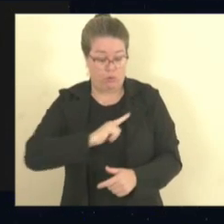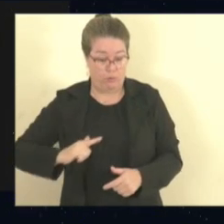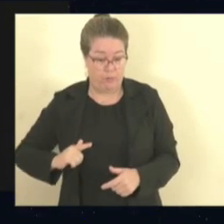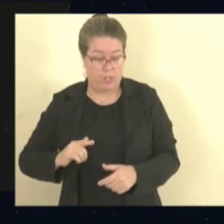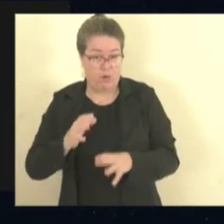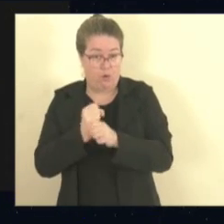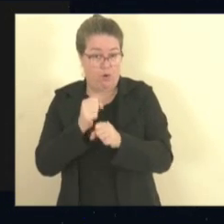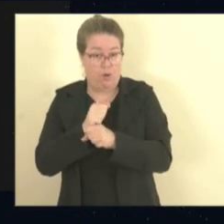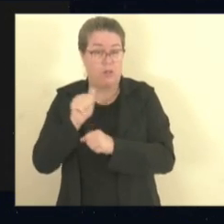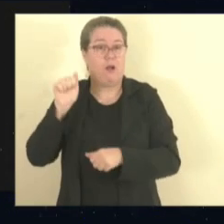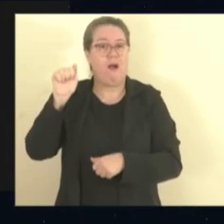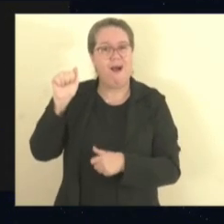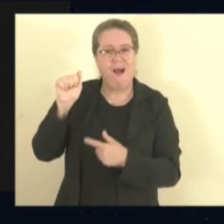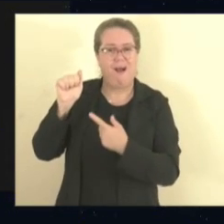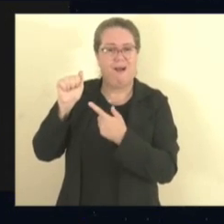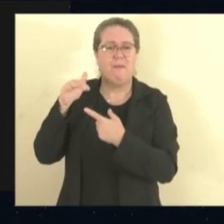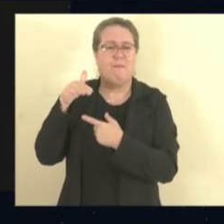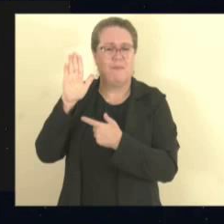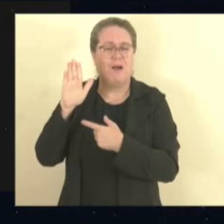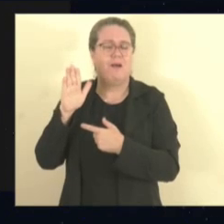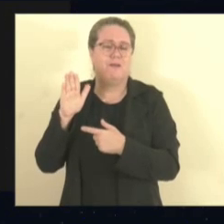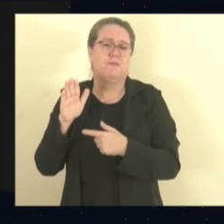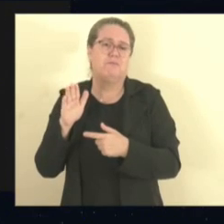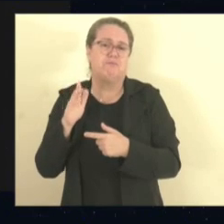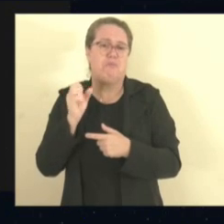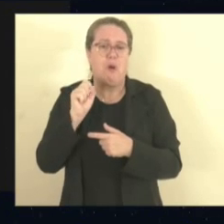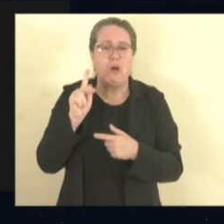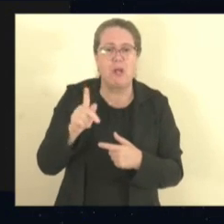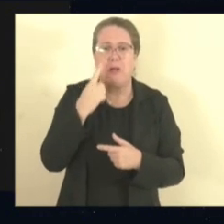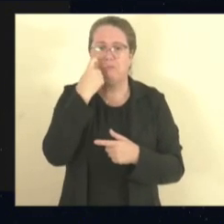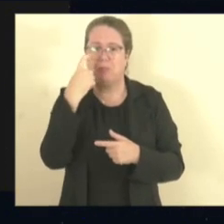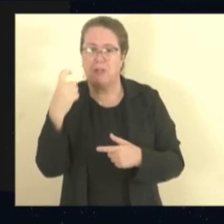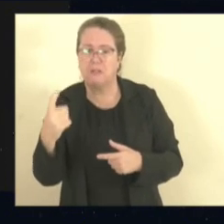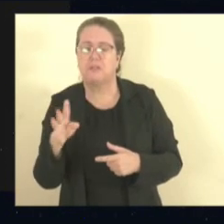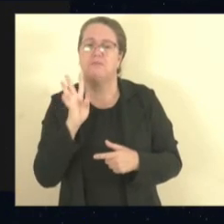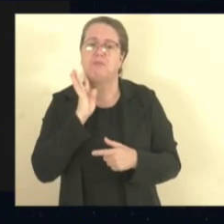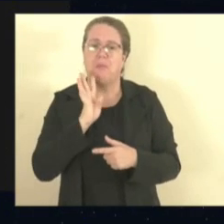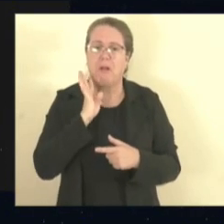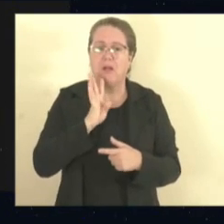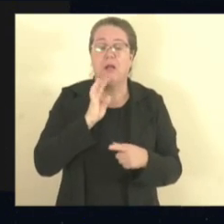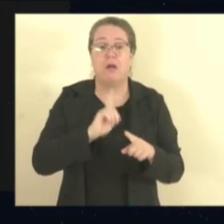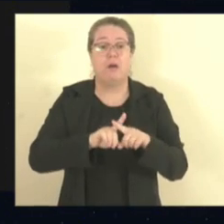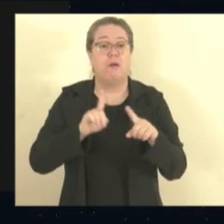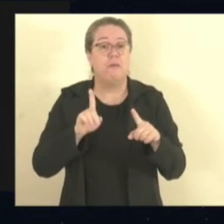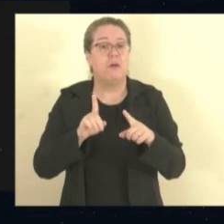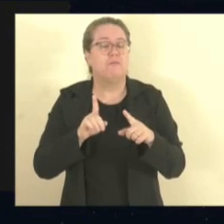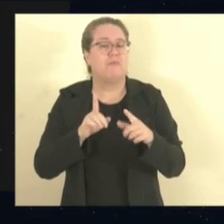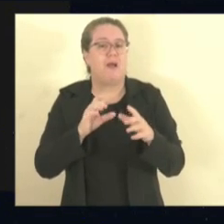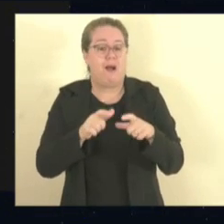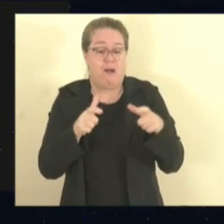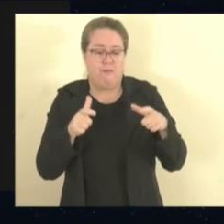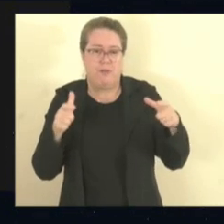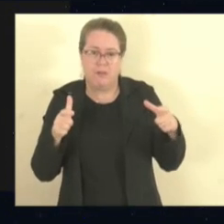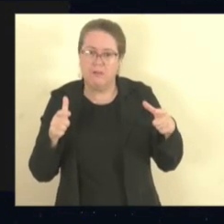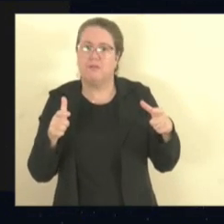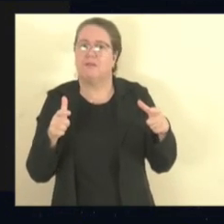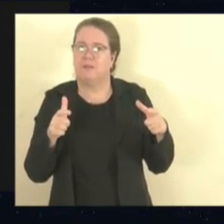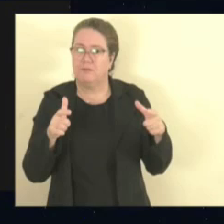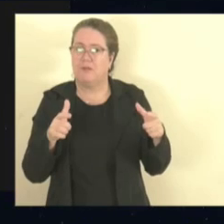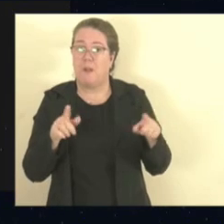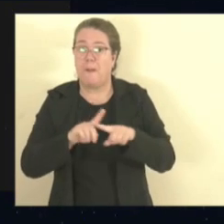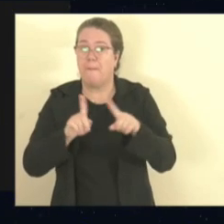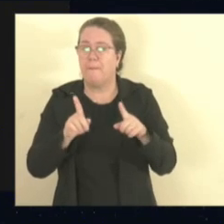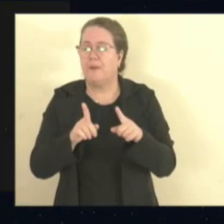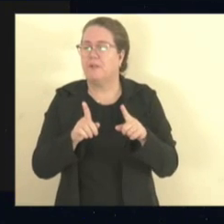bem, interessante, fico feliz com isso. Estamos até aumentando a capacidade de investimento do Estado, muito bem. Mas por que